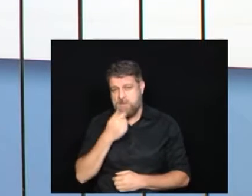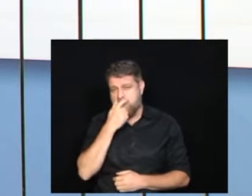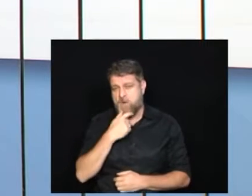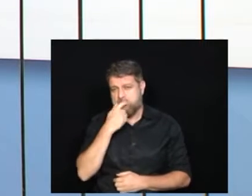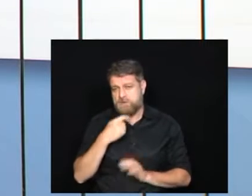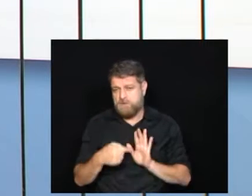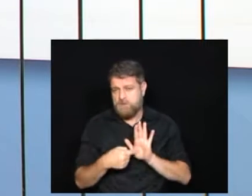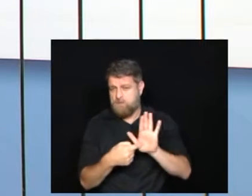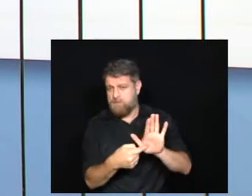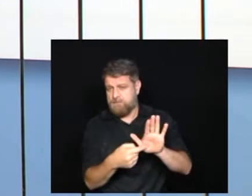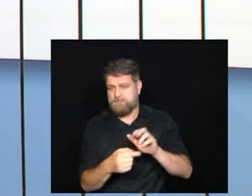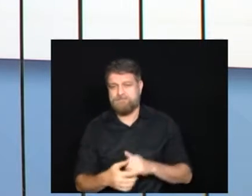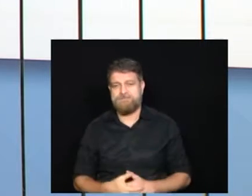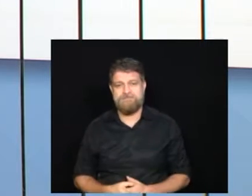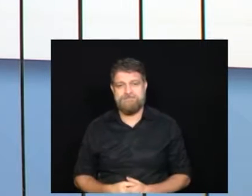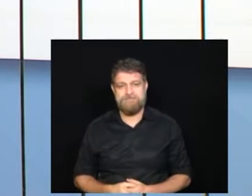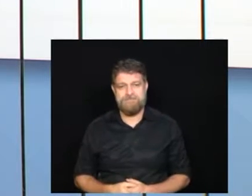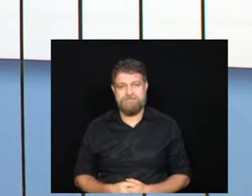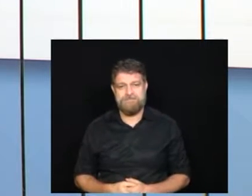com as informações.